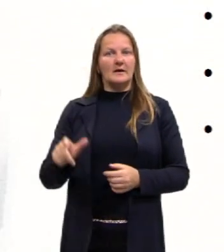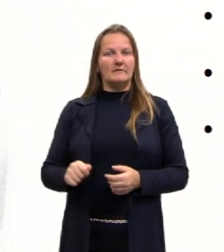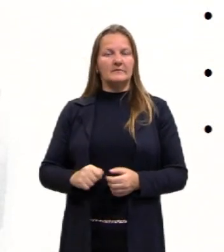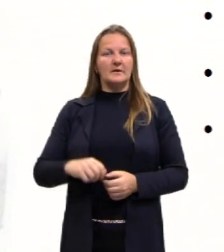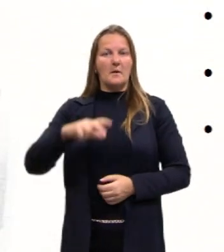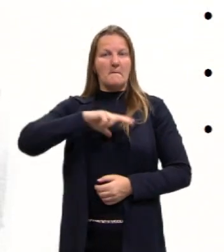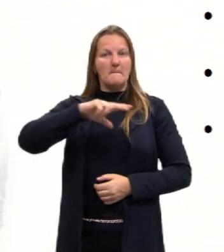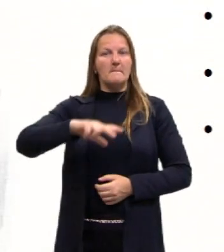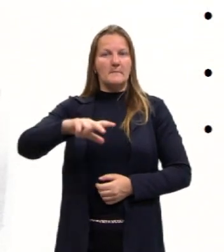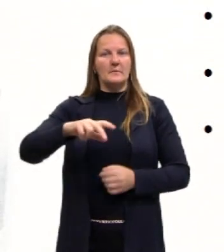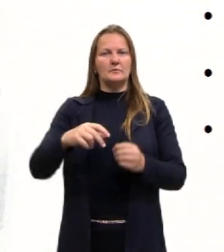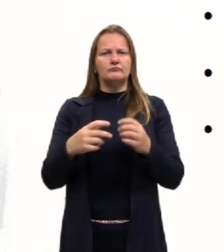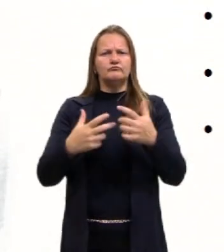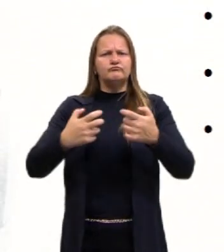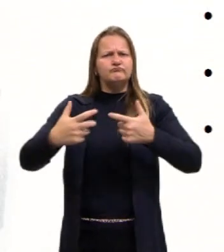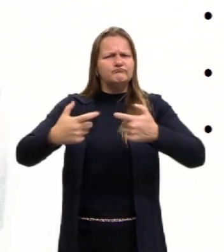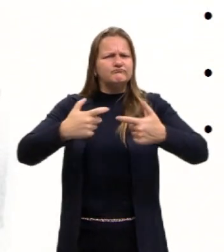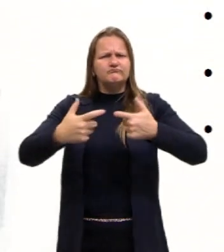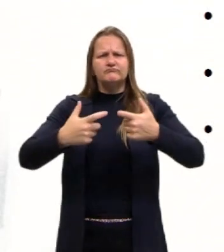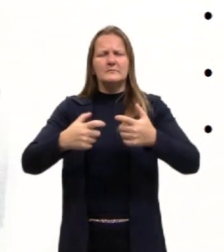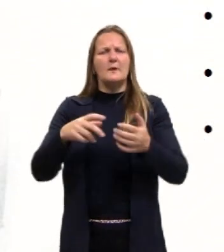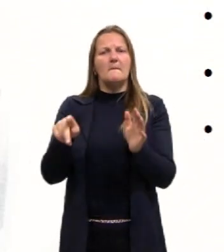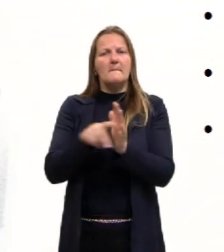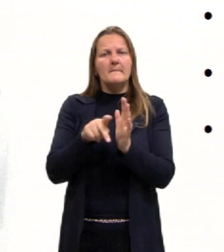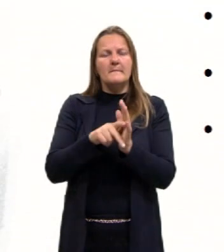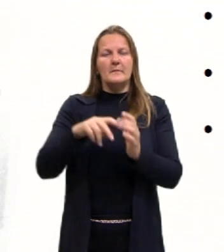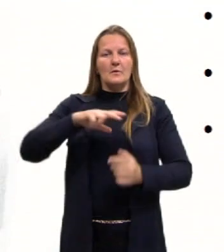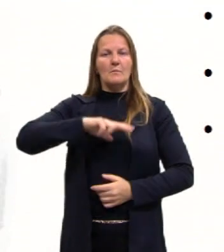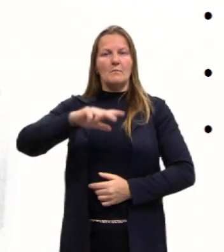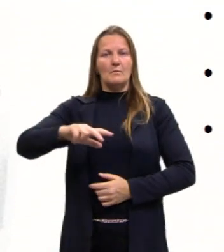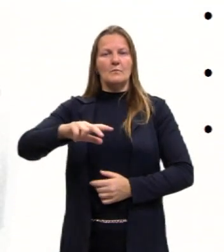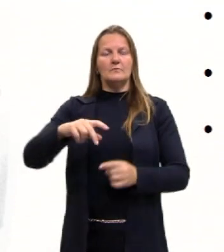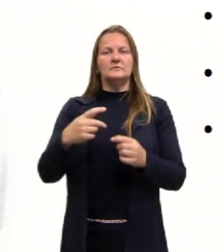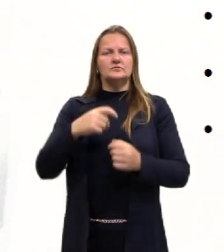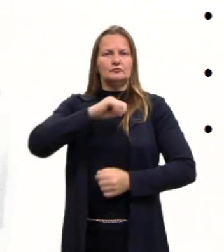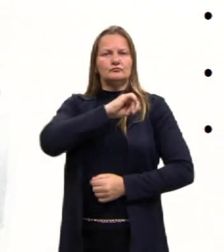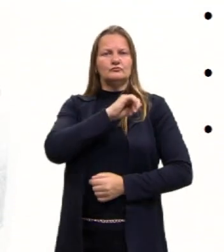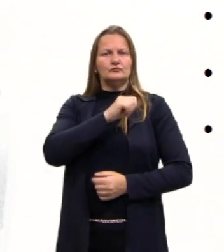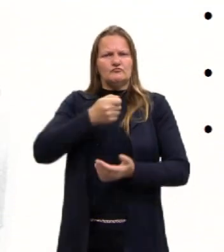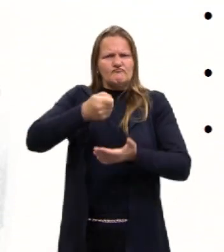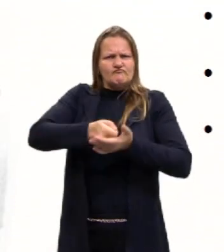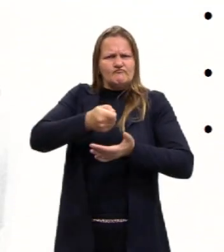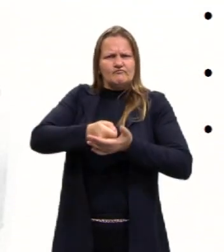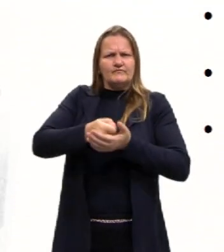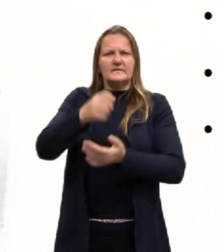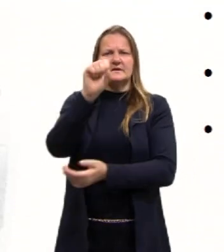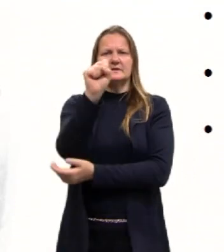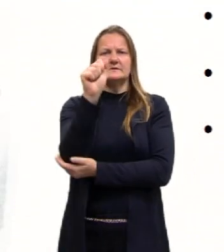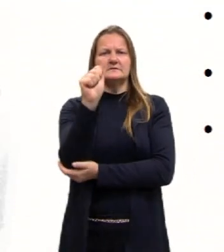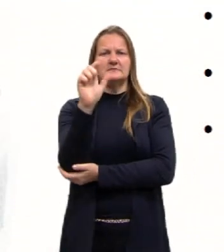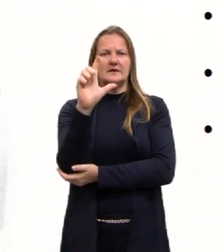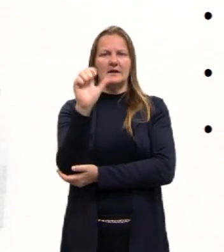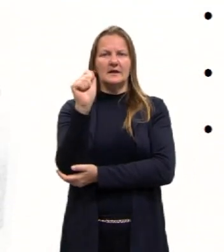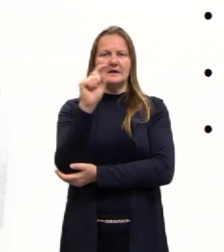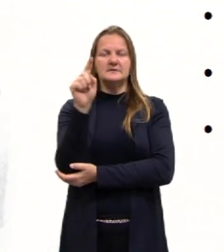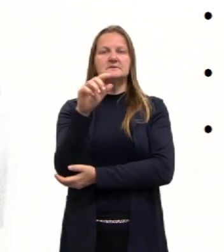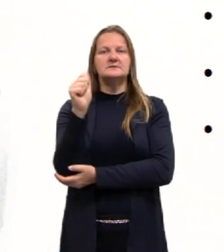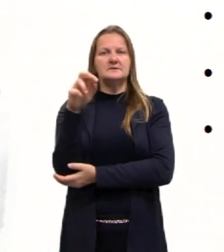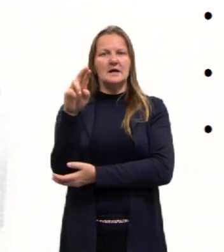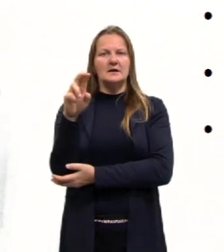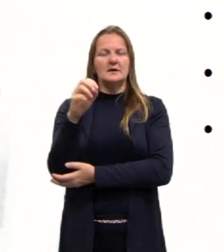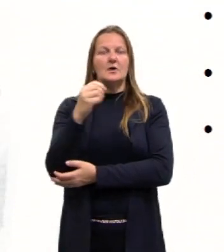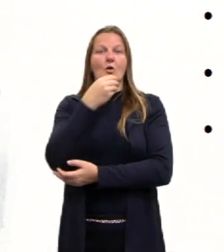Portugal né a guerra Colonial portuguesa Portugal Então tinha ditador que era o Salazar e quando esse ditador